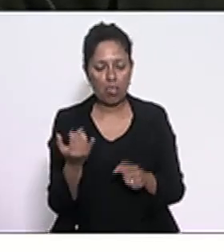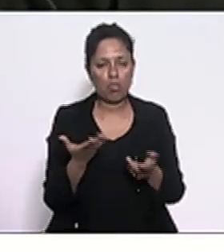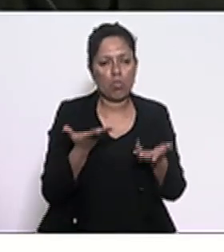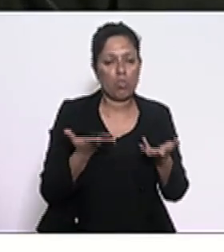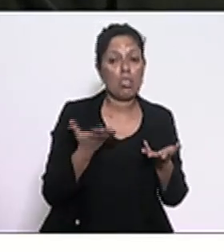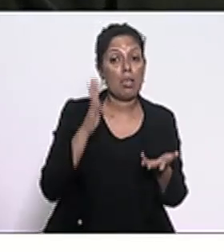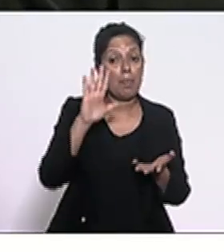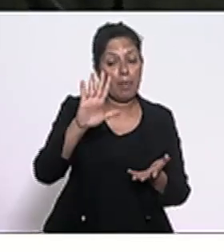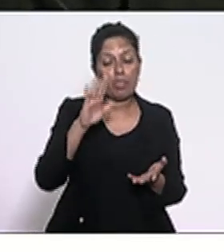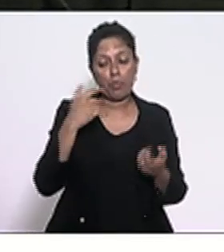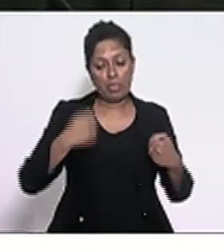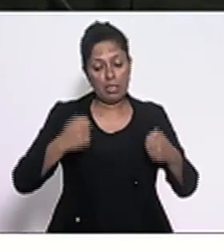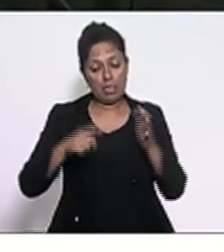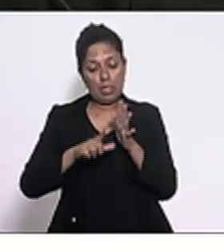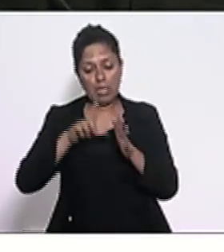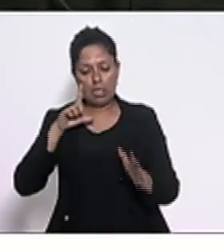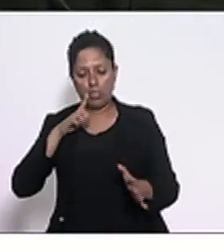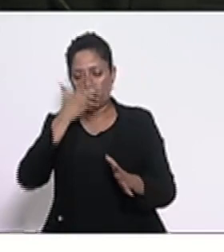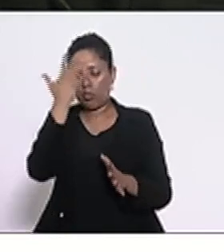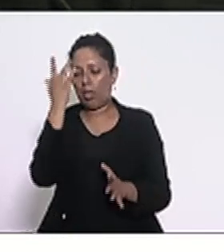precisa de pessoas.